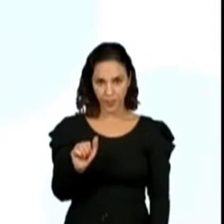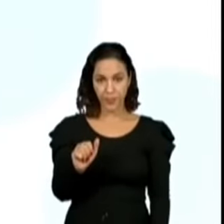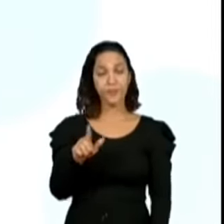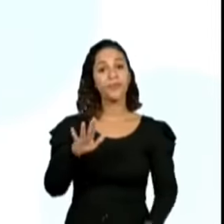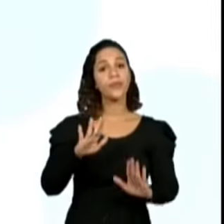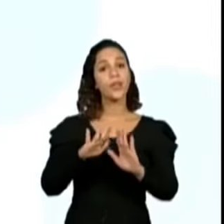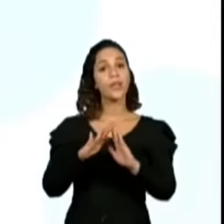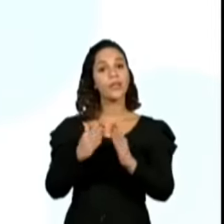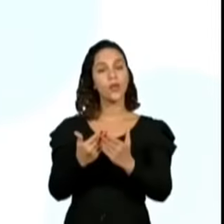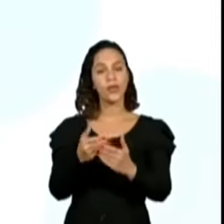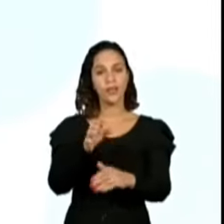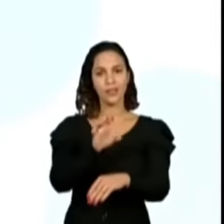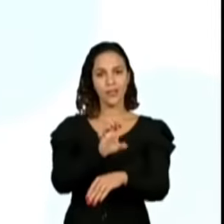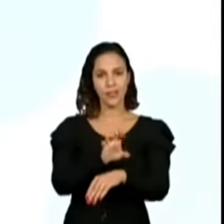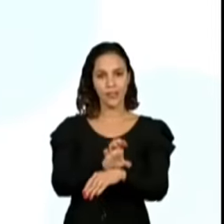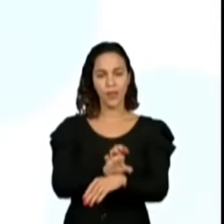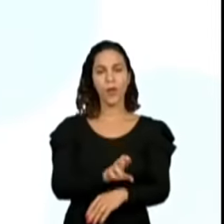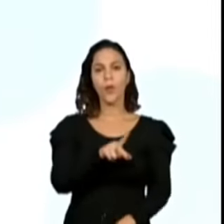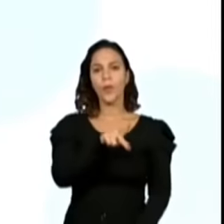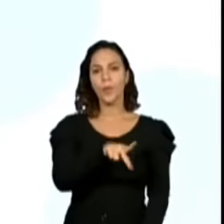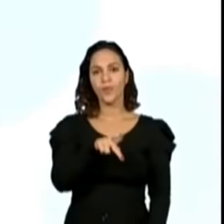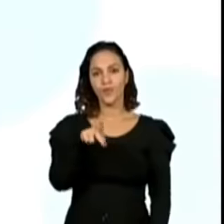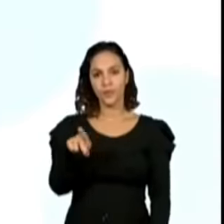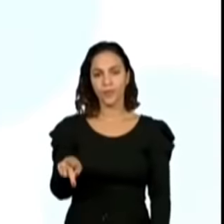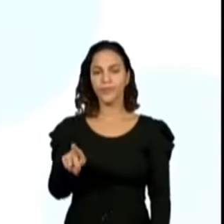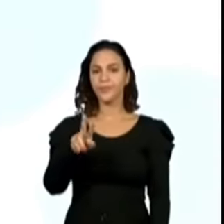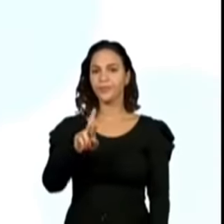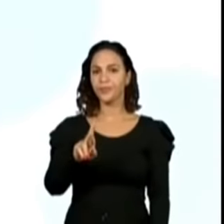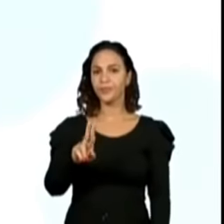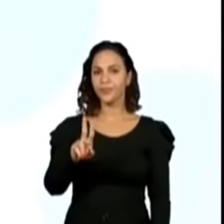Azevedo Alves.